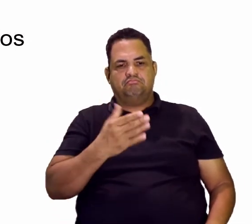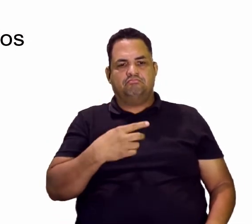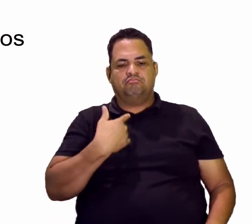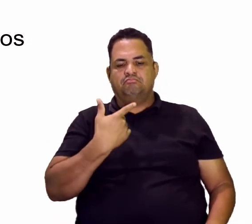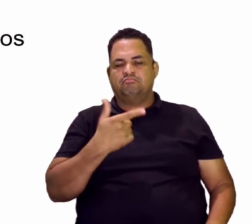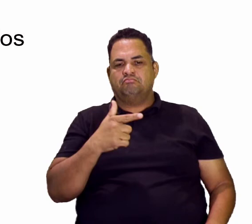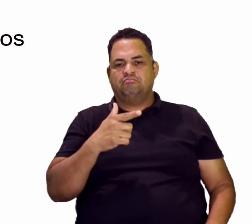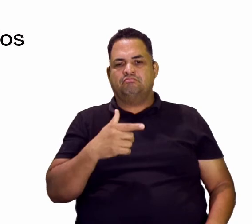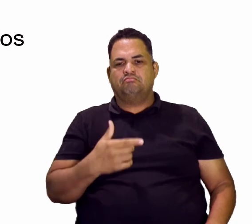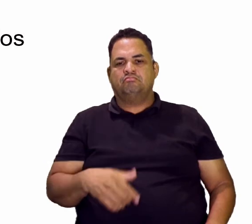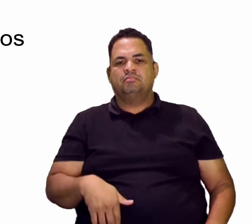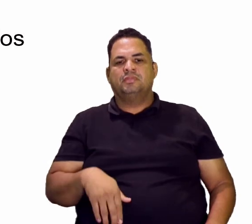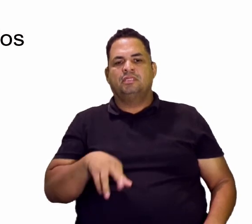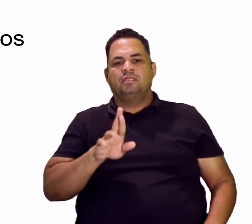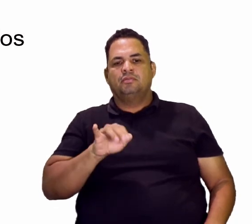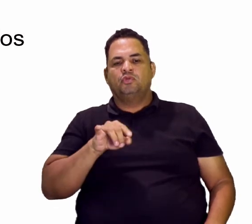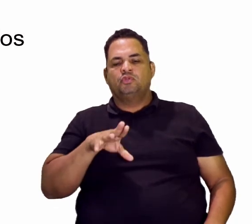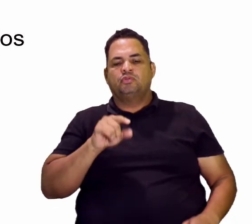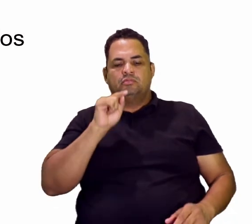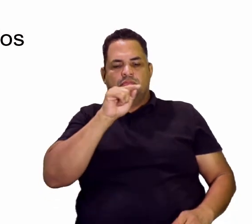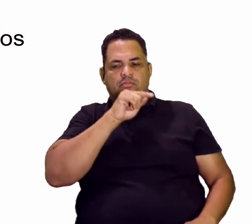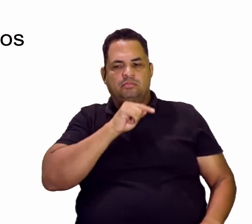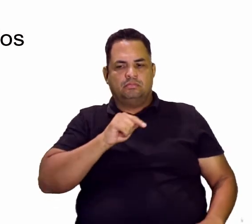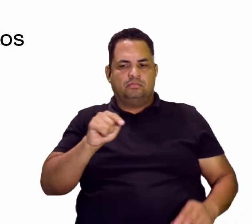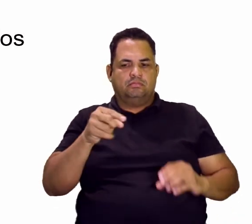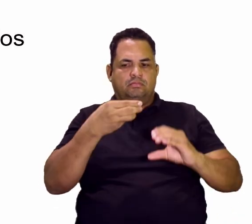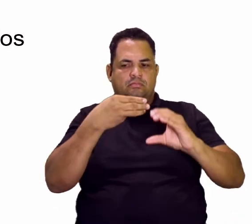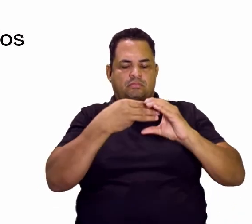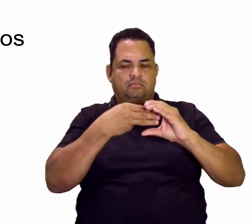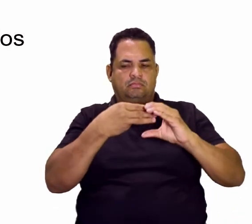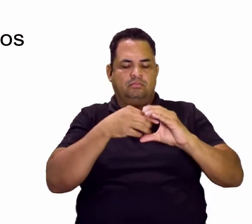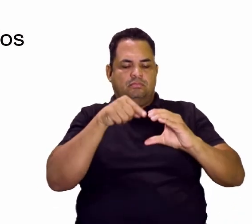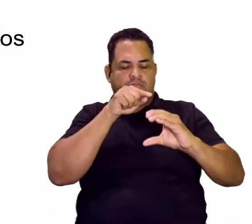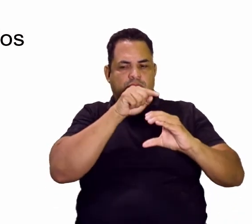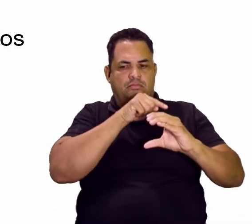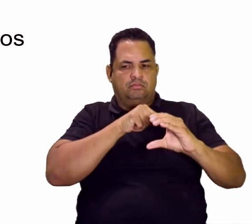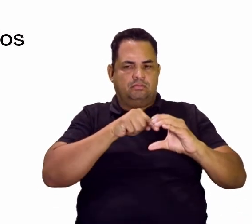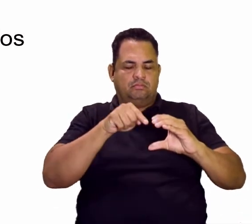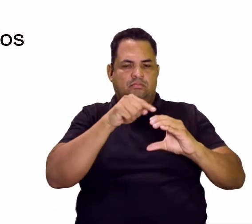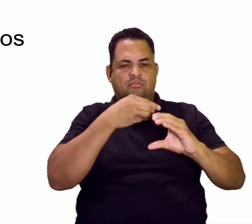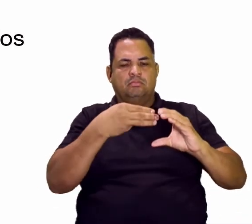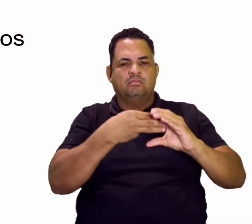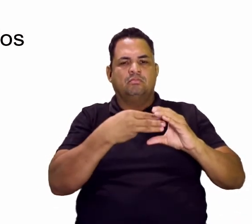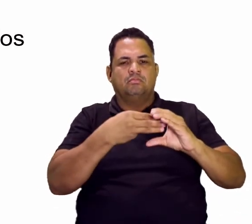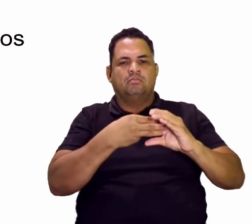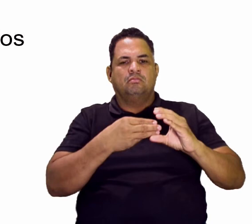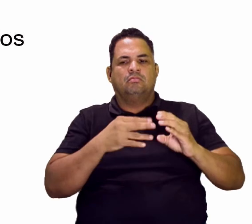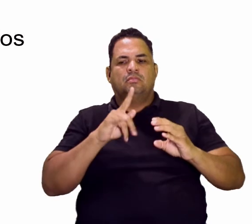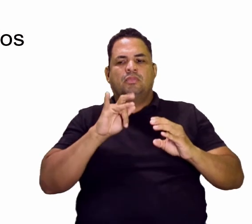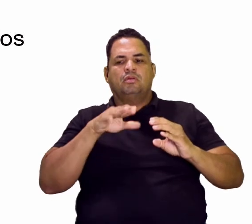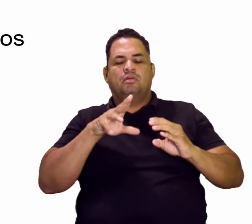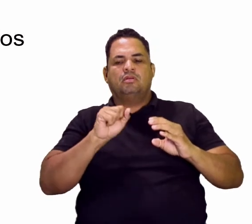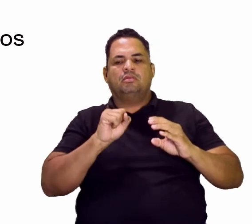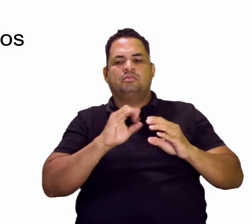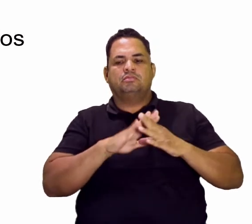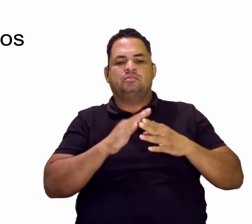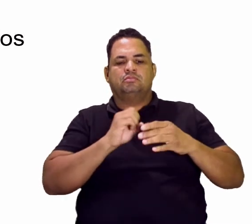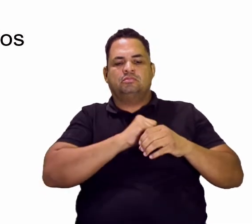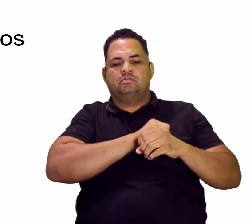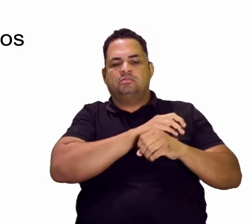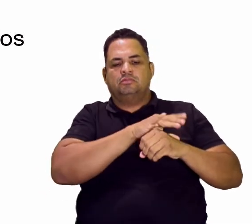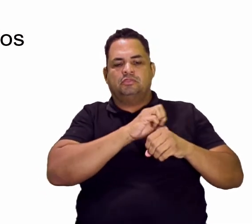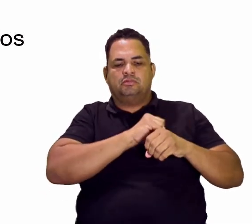possuem ribossomos. Lembra aqueles pontinhos que nós falamos, né? Ou uma célula procarionte vai estar disperso